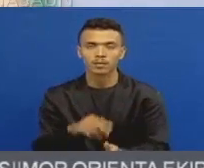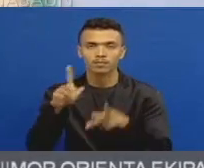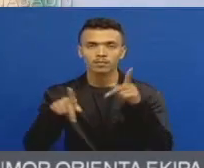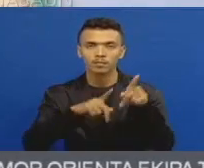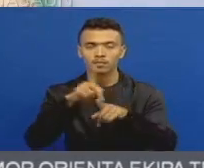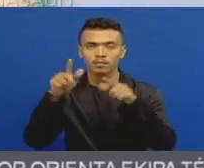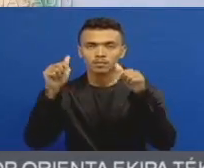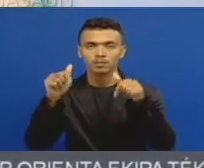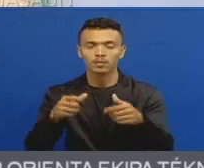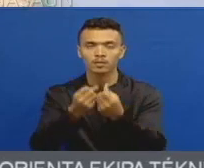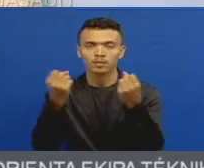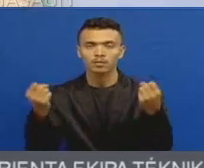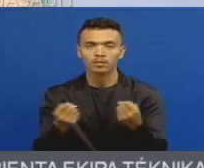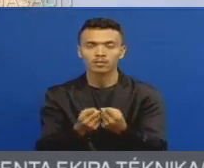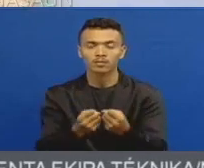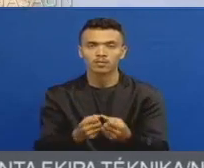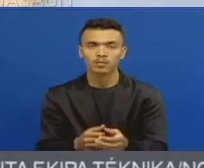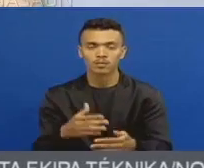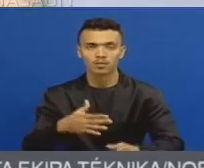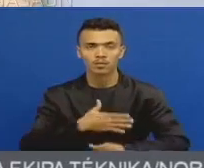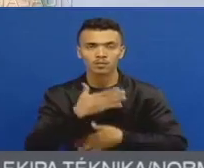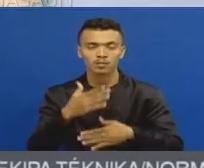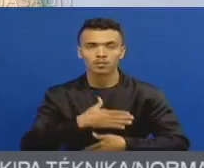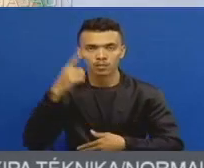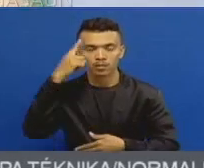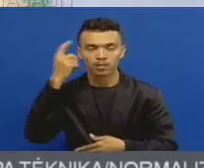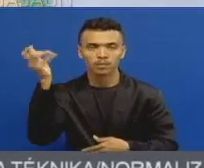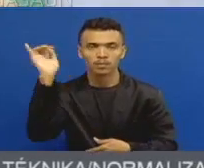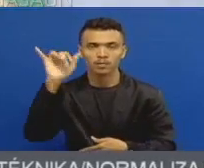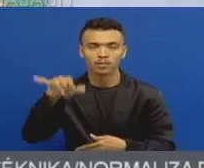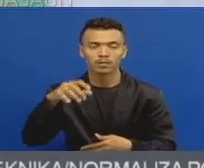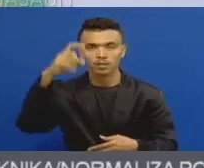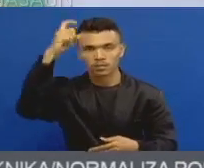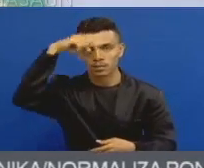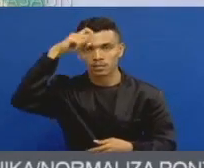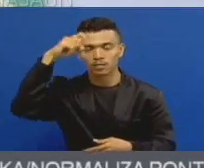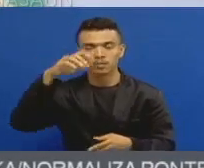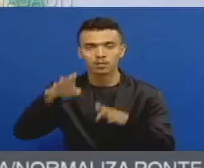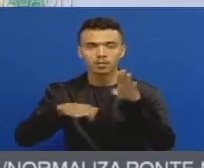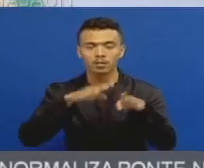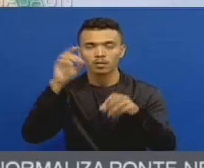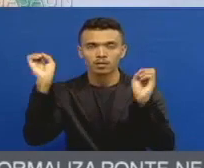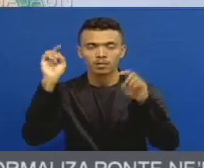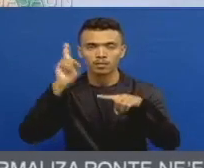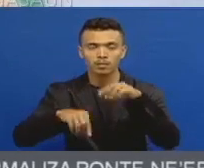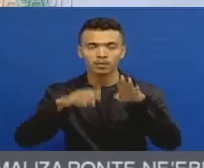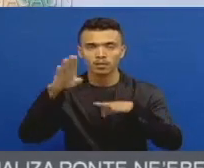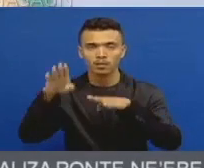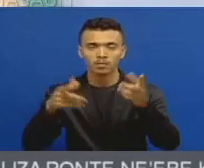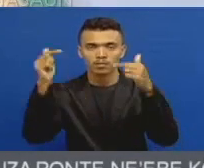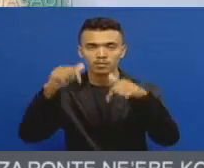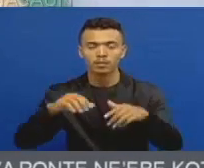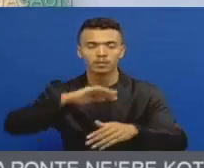ia sucone ninguém mas nem hoje mais ne a contente tamba será morso feri kato sira mata ala bale masu bale mai bebe wan sira